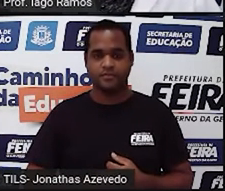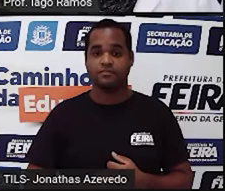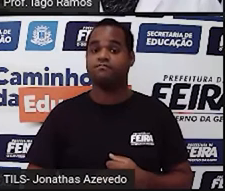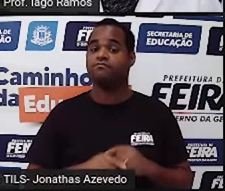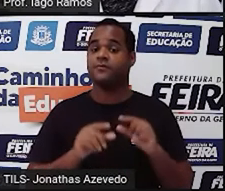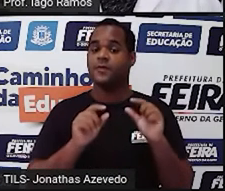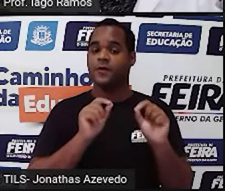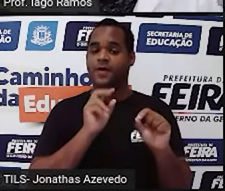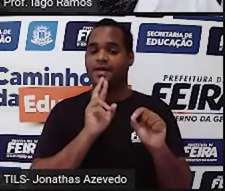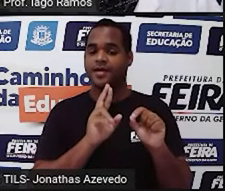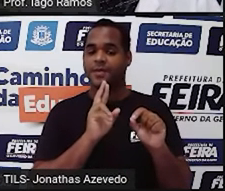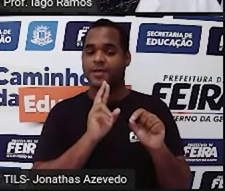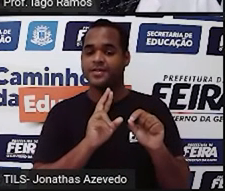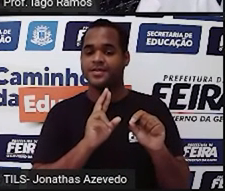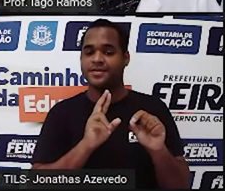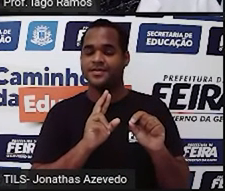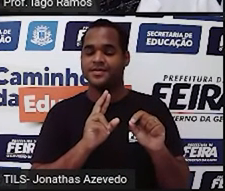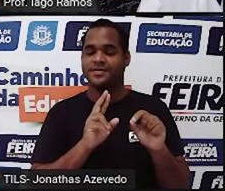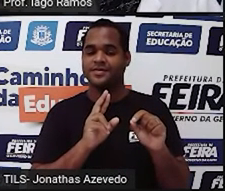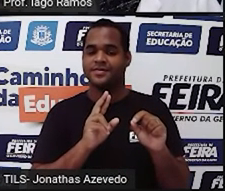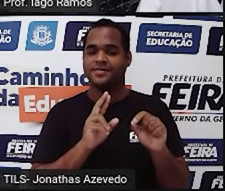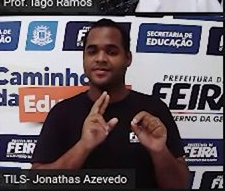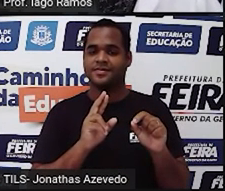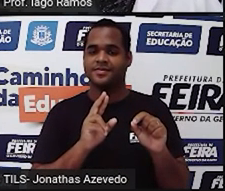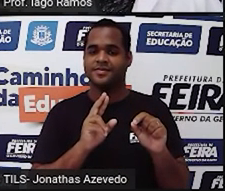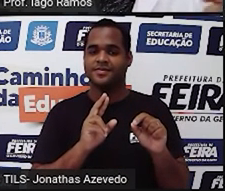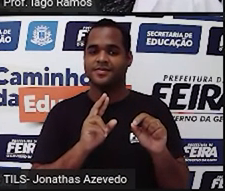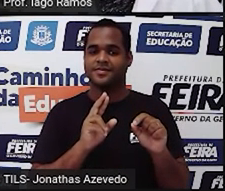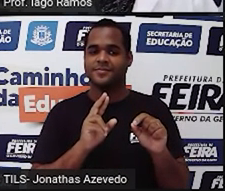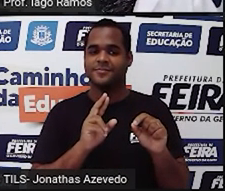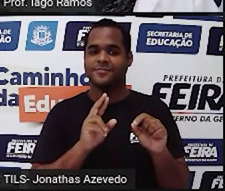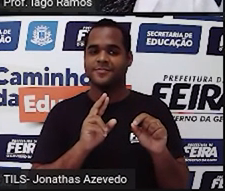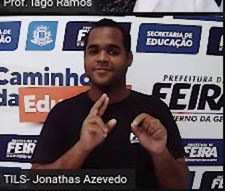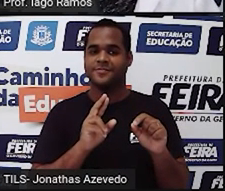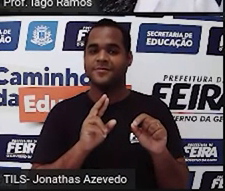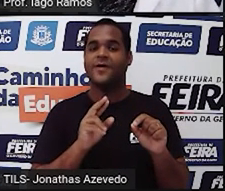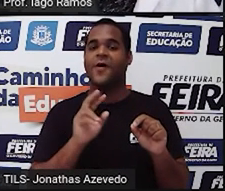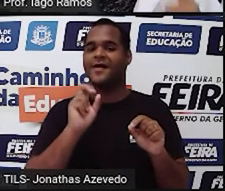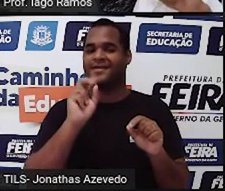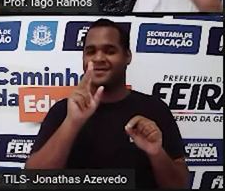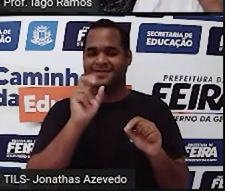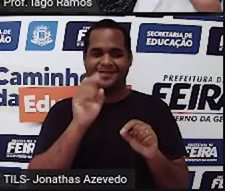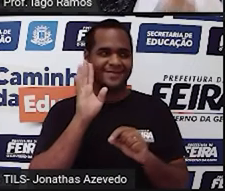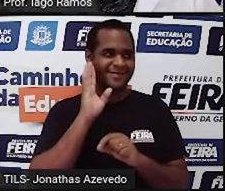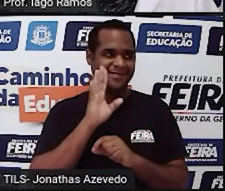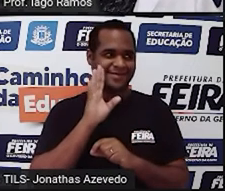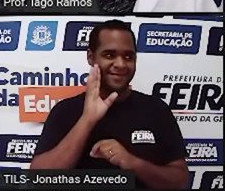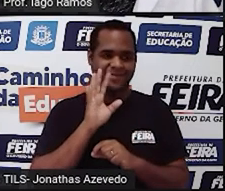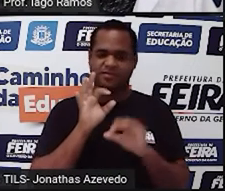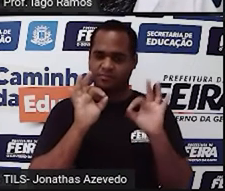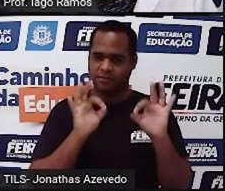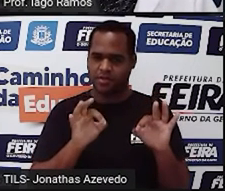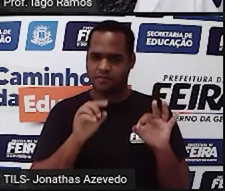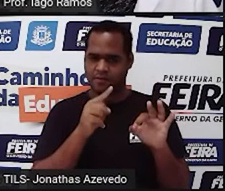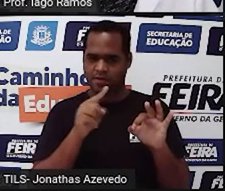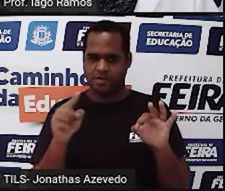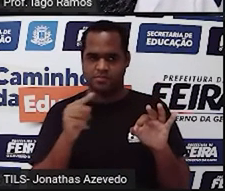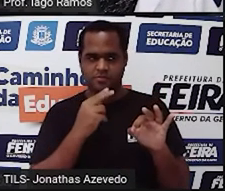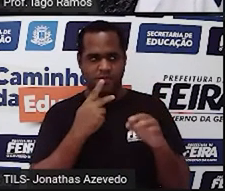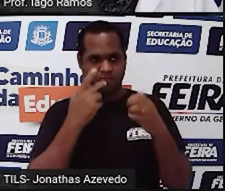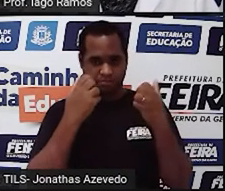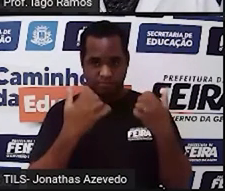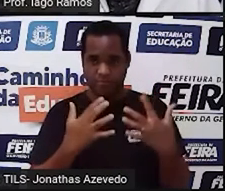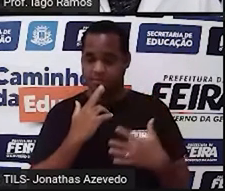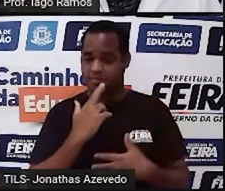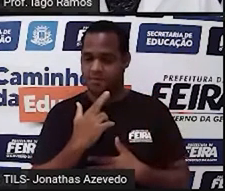e qual é a sua resposta hum hum ótimo eu tenho certeza que você disse aí